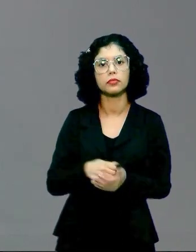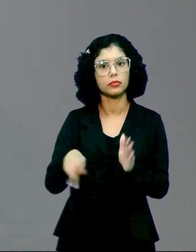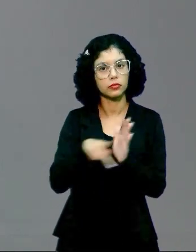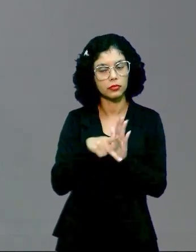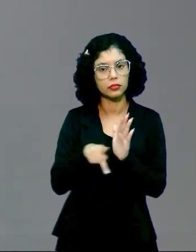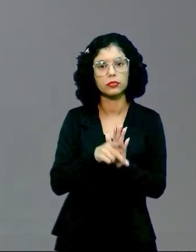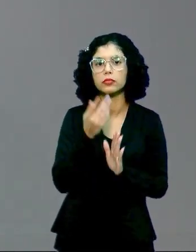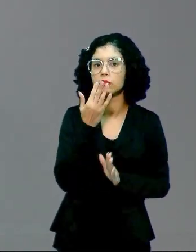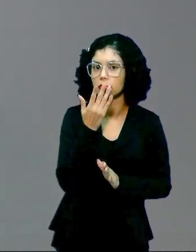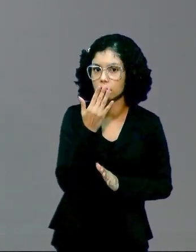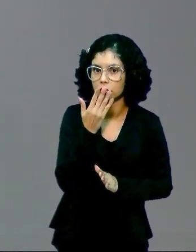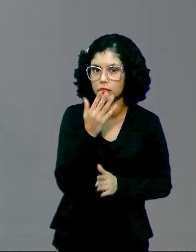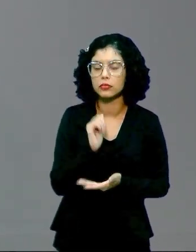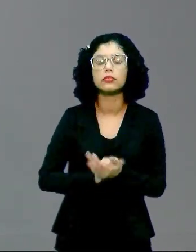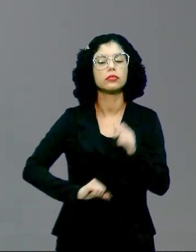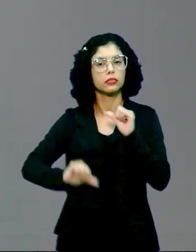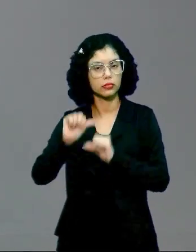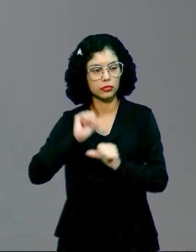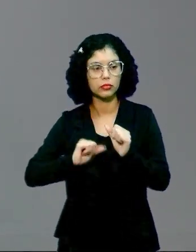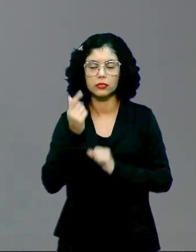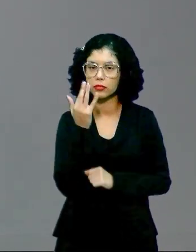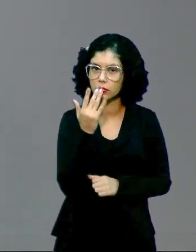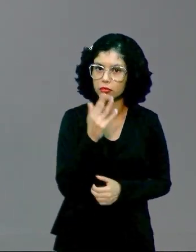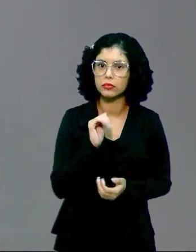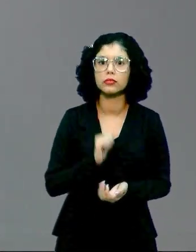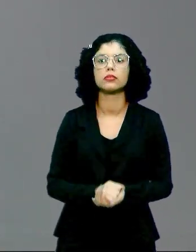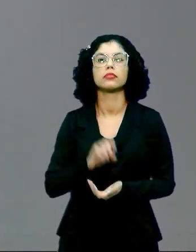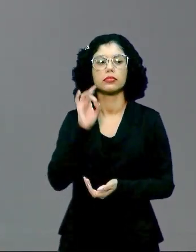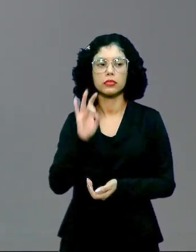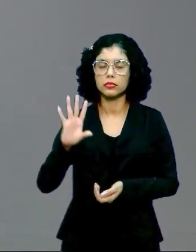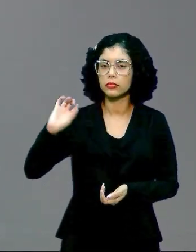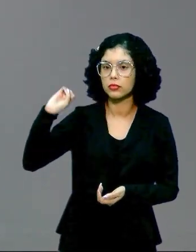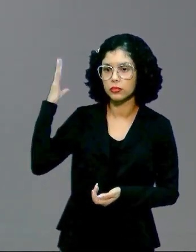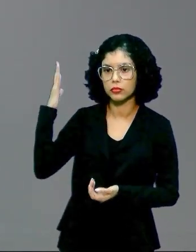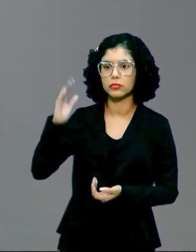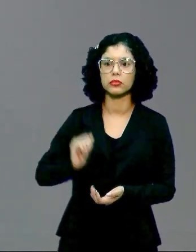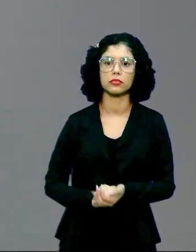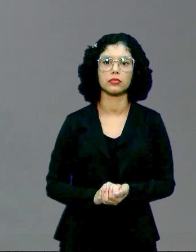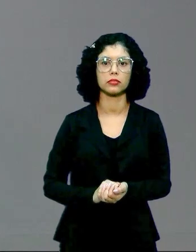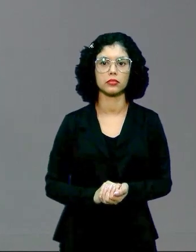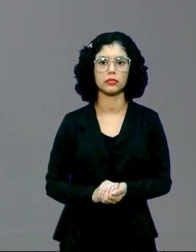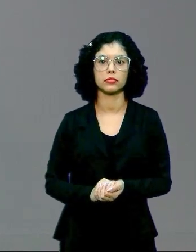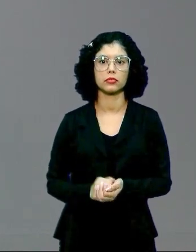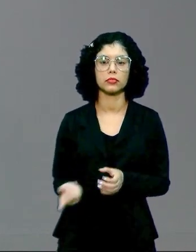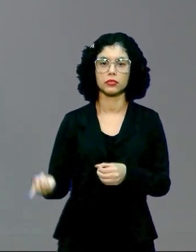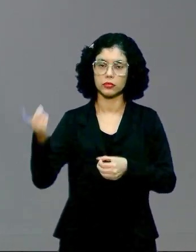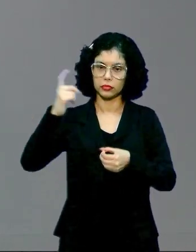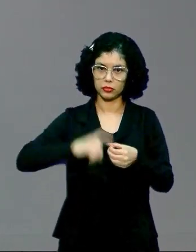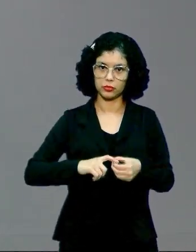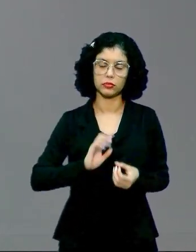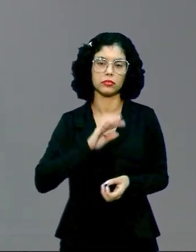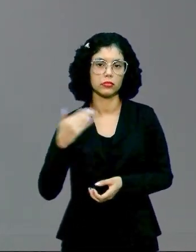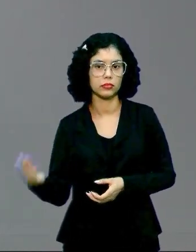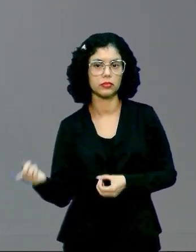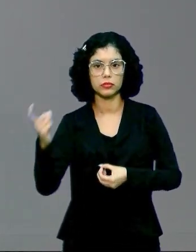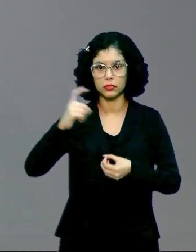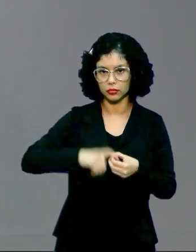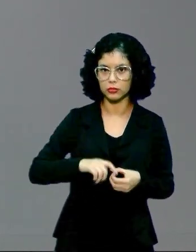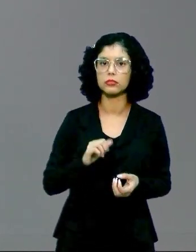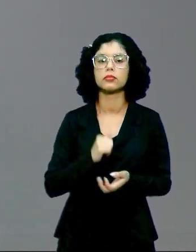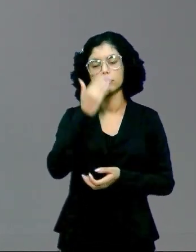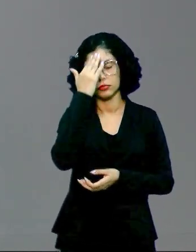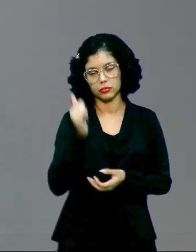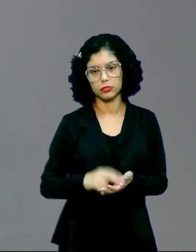evidência da coloração, a mudança de cor, ela só acontece ao retornar. Quando o elétron retorna,